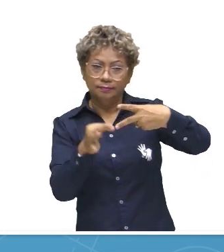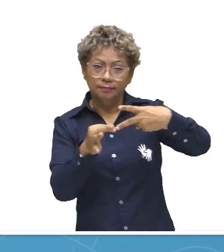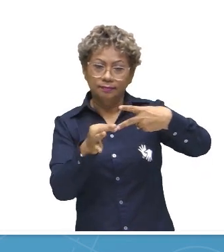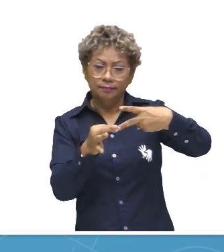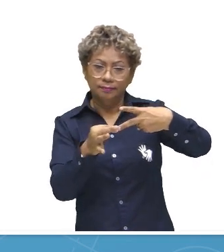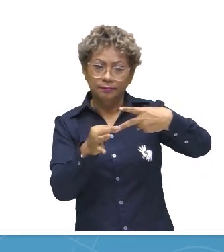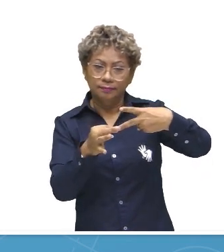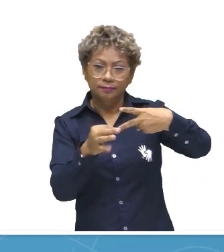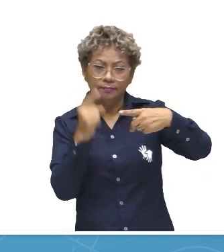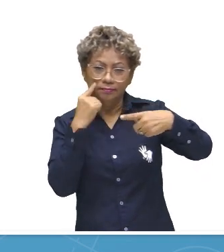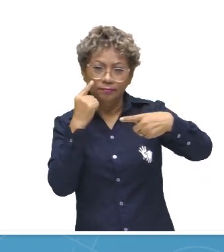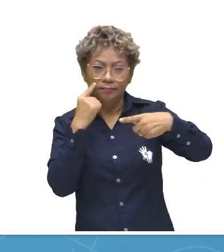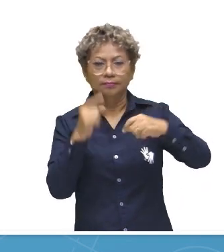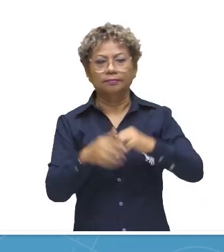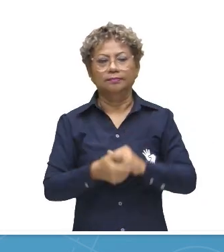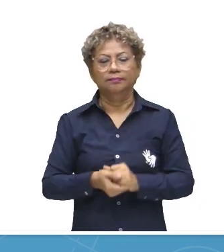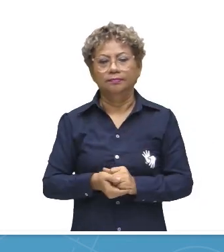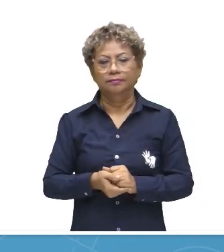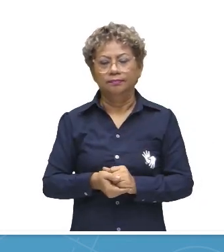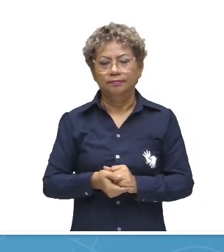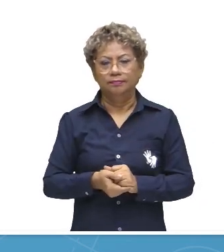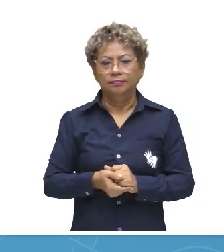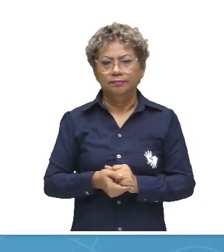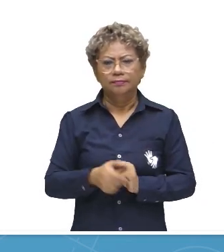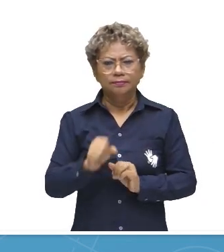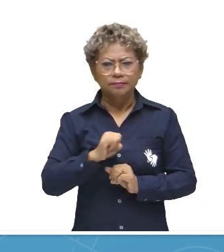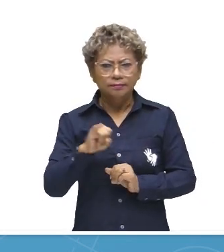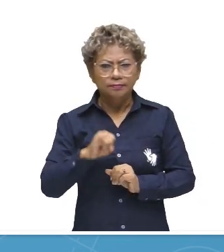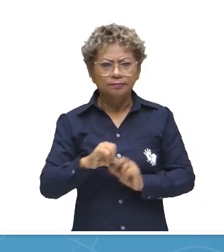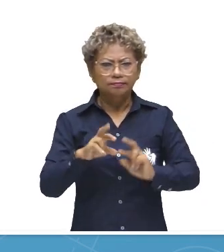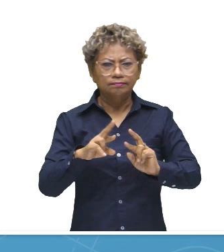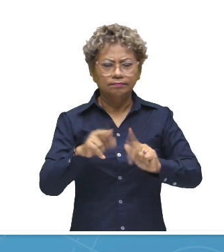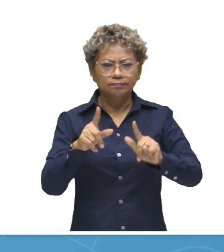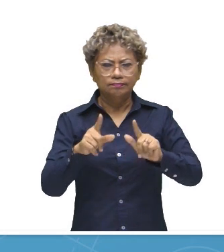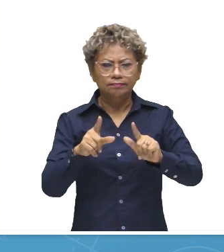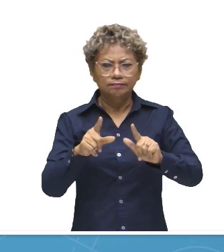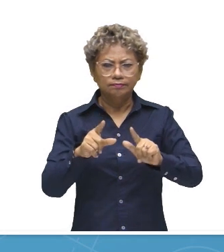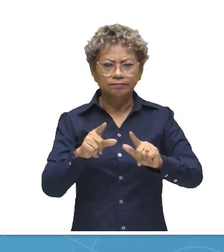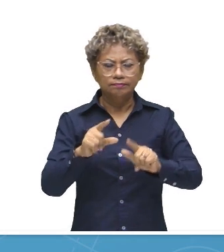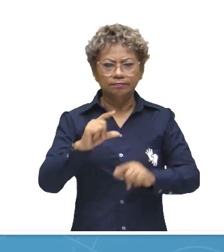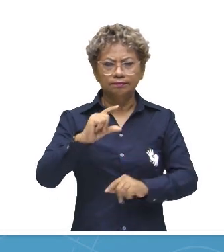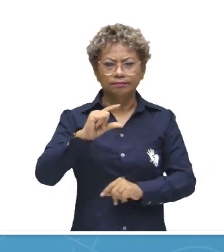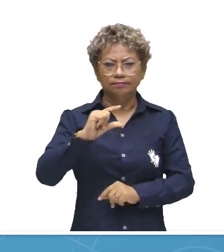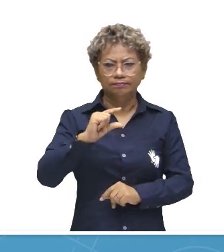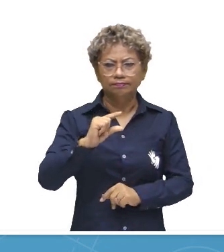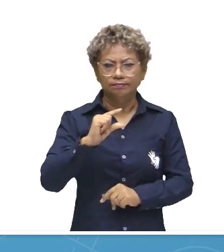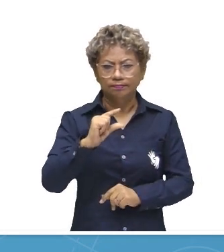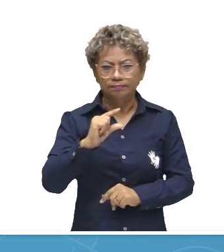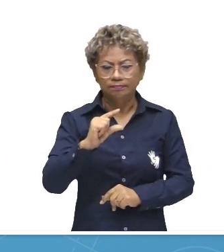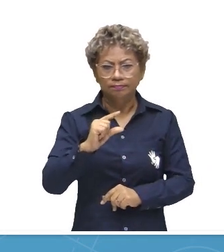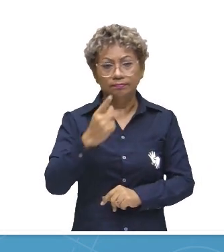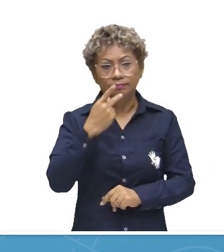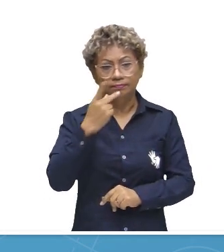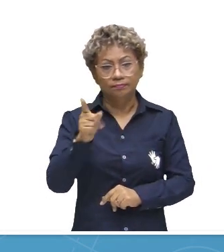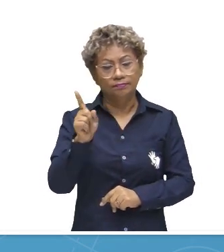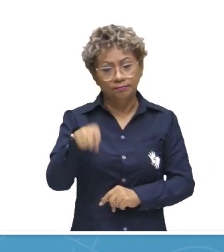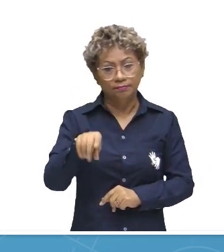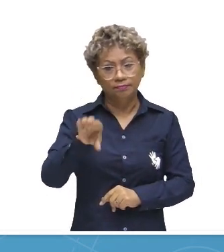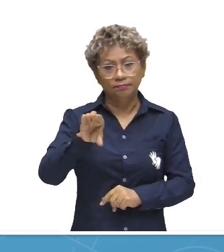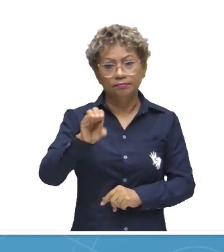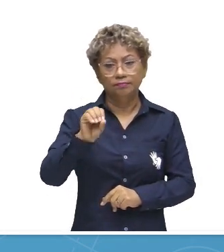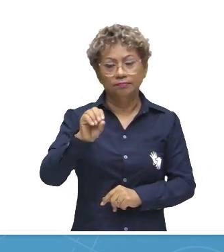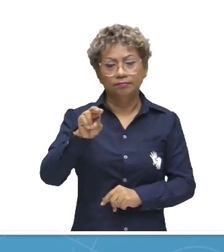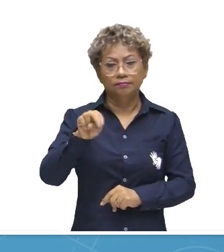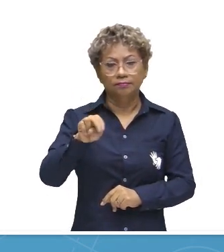Se os ângulos do polígono forem menores que 180 graus, ele será chamado de convexo. Então,